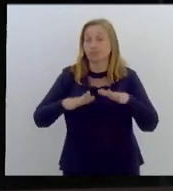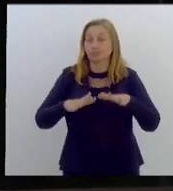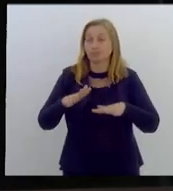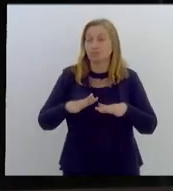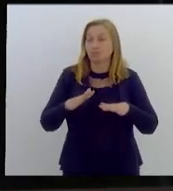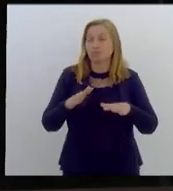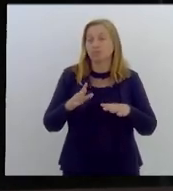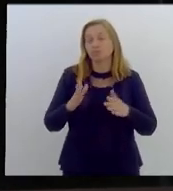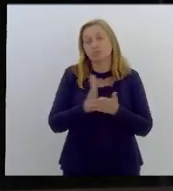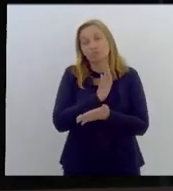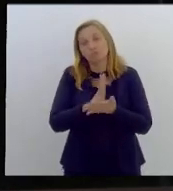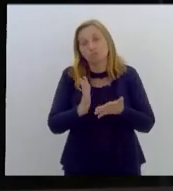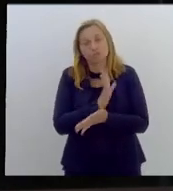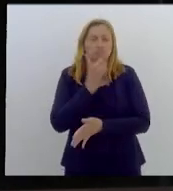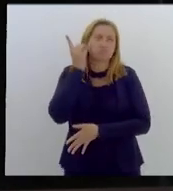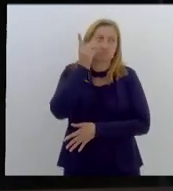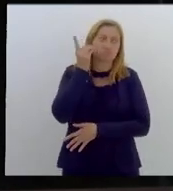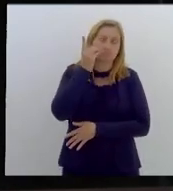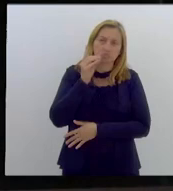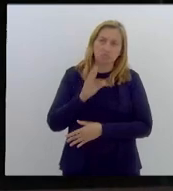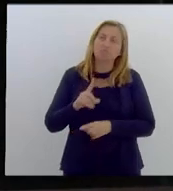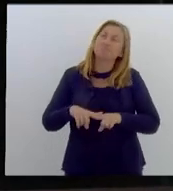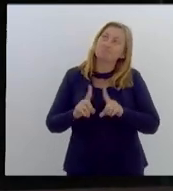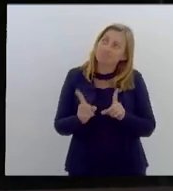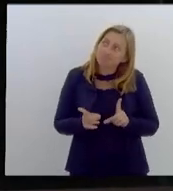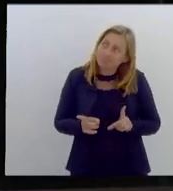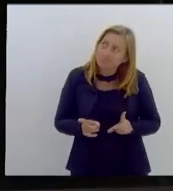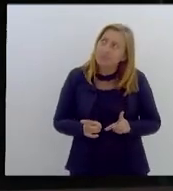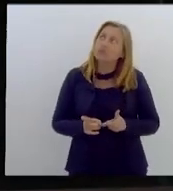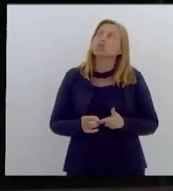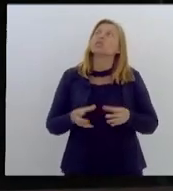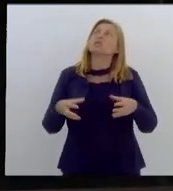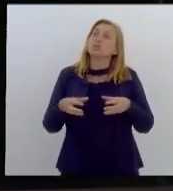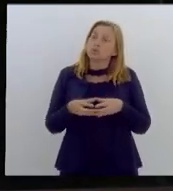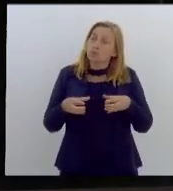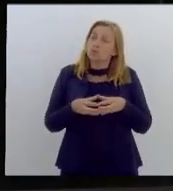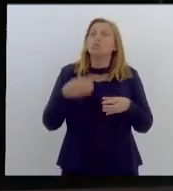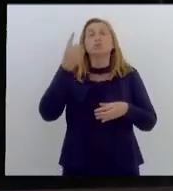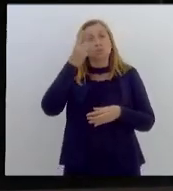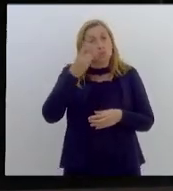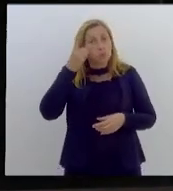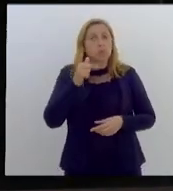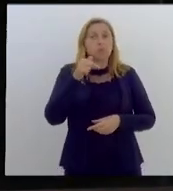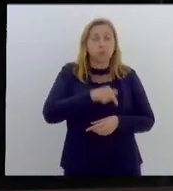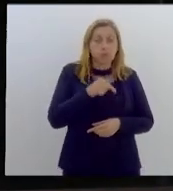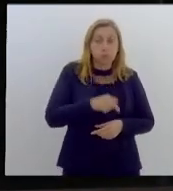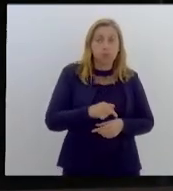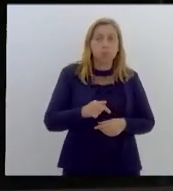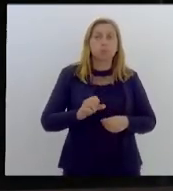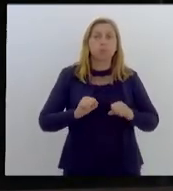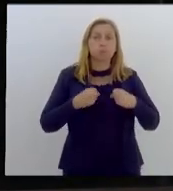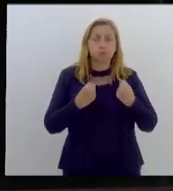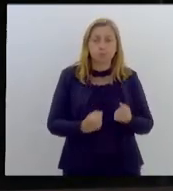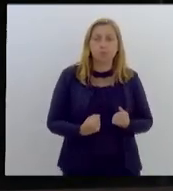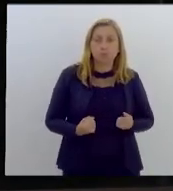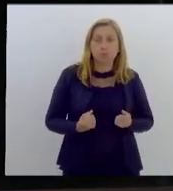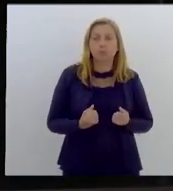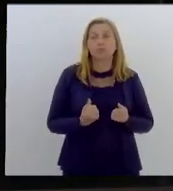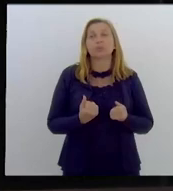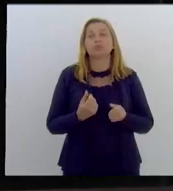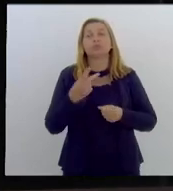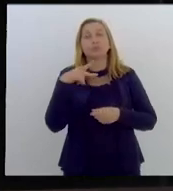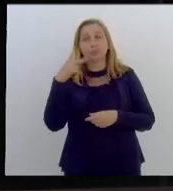dizer todos, não são todos, mas há um grupo de deputados aqui que se debruça em cima